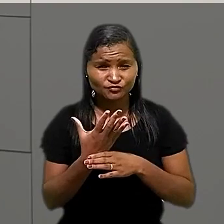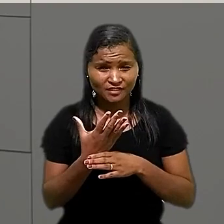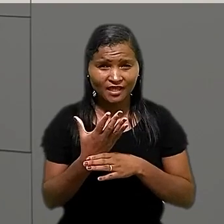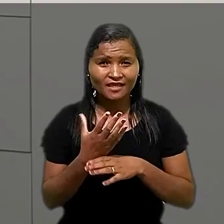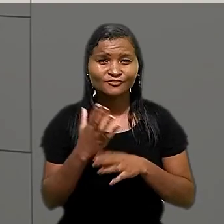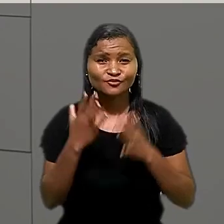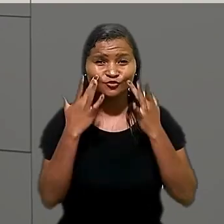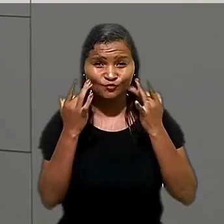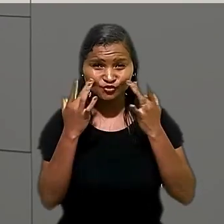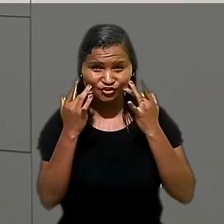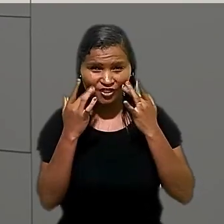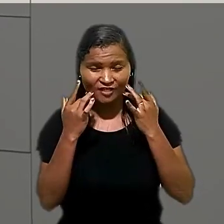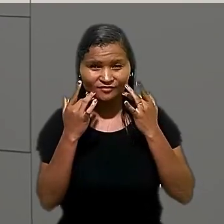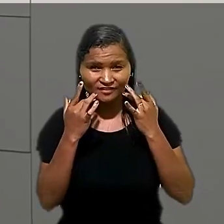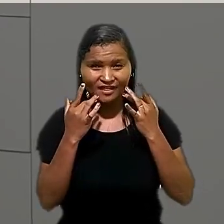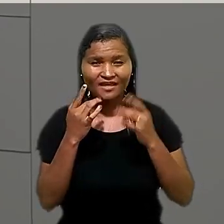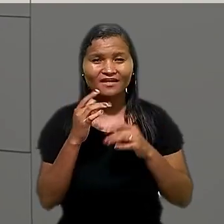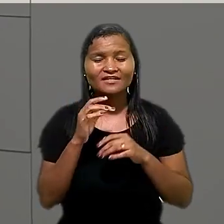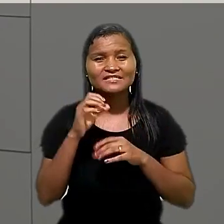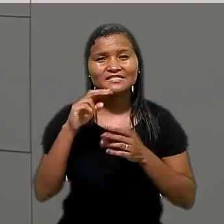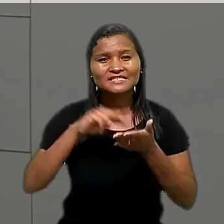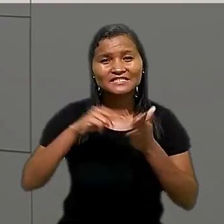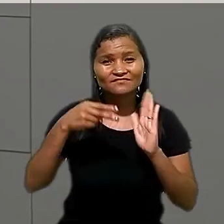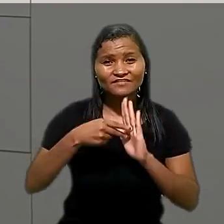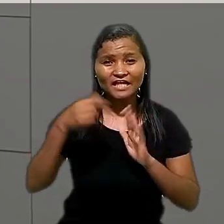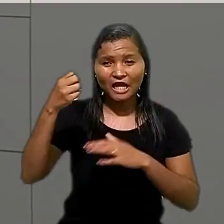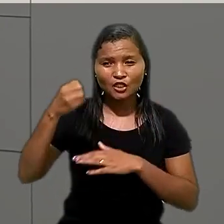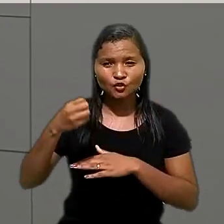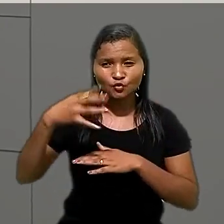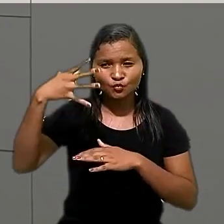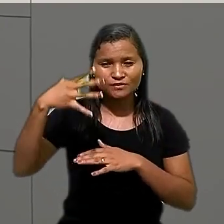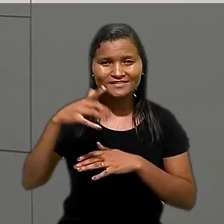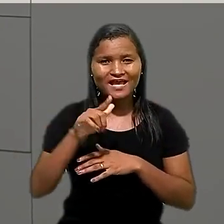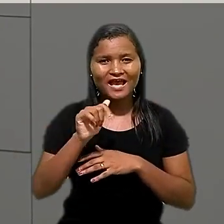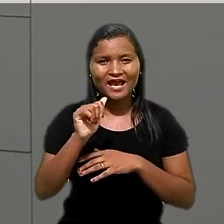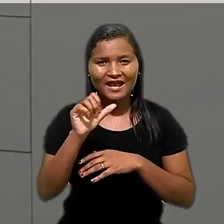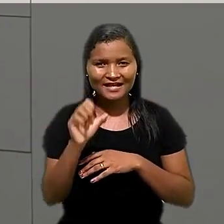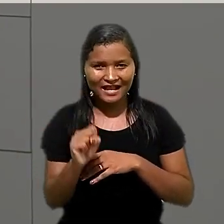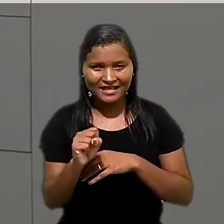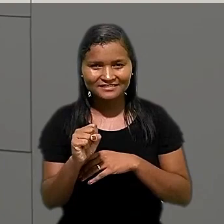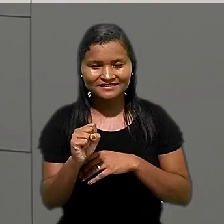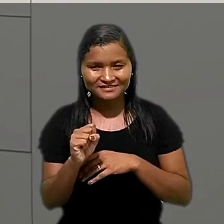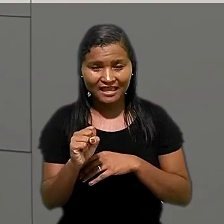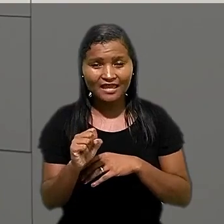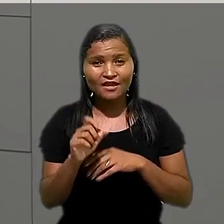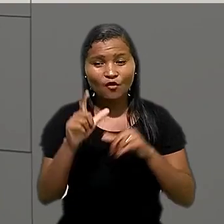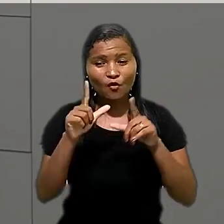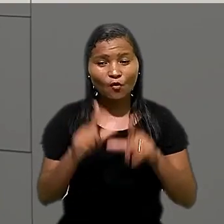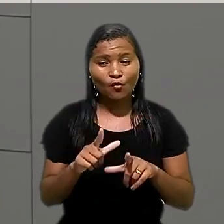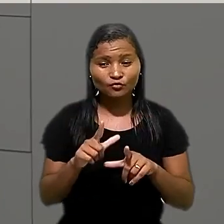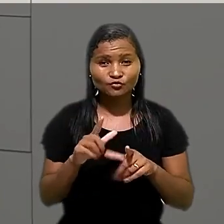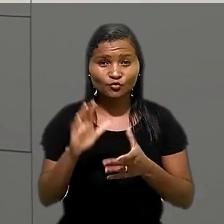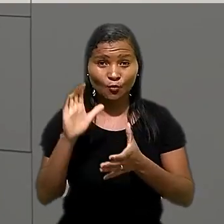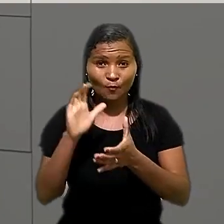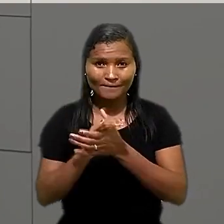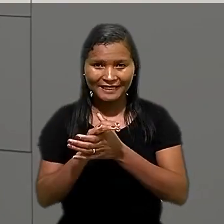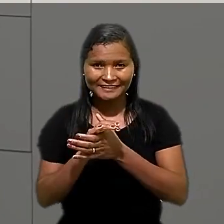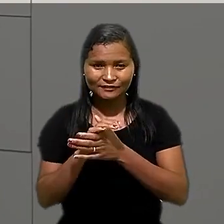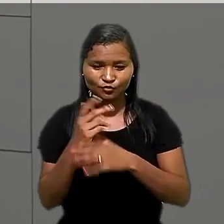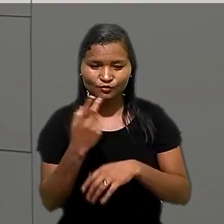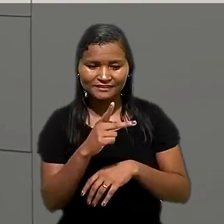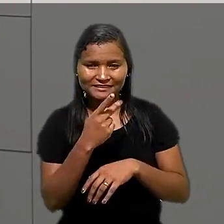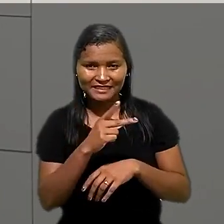de teatro onde basicamente guias Light Significa luz a gás onde o marido da personagem ele fica